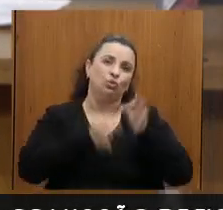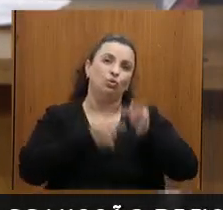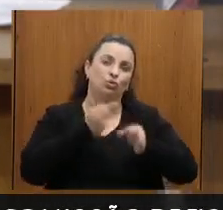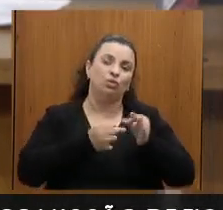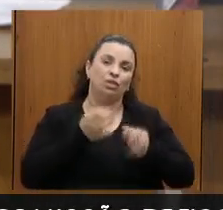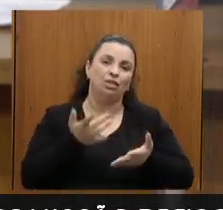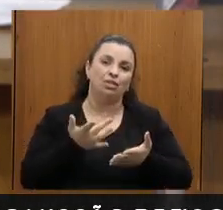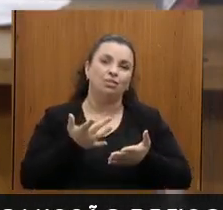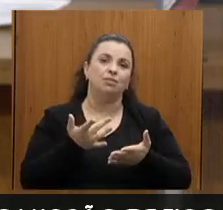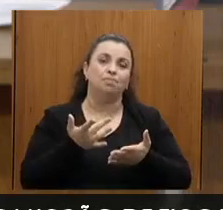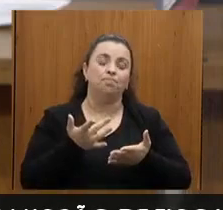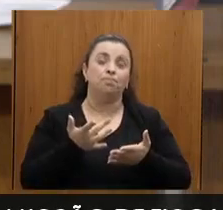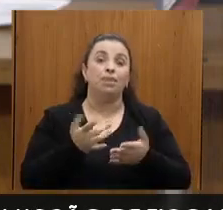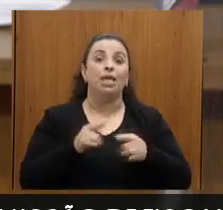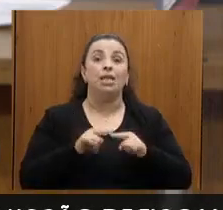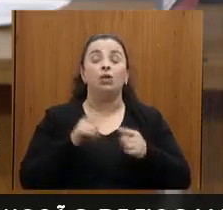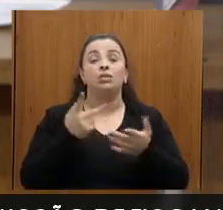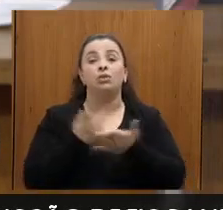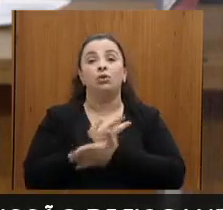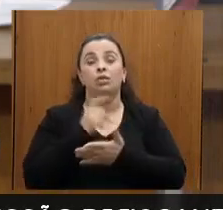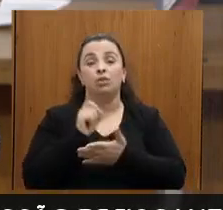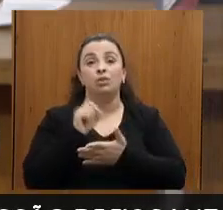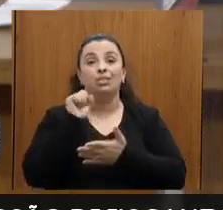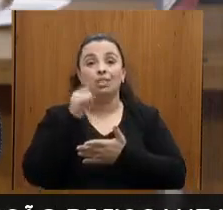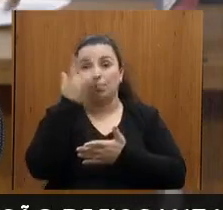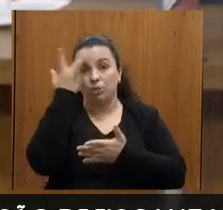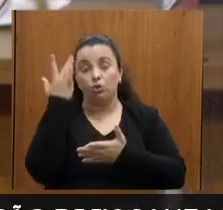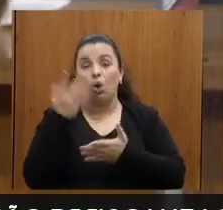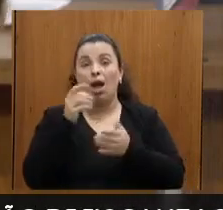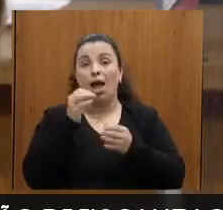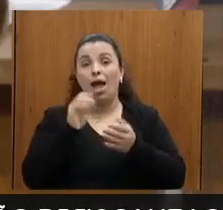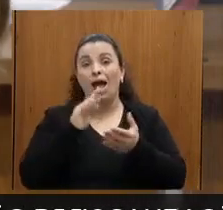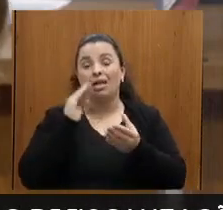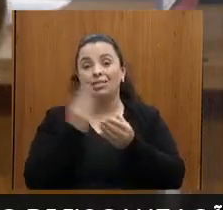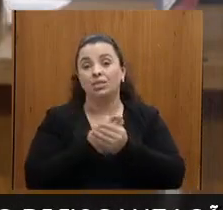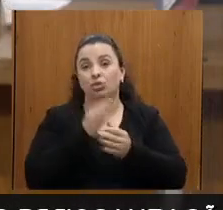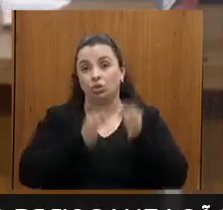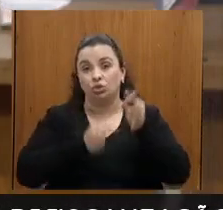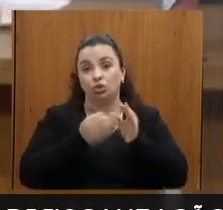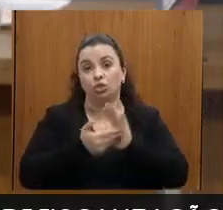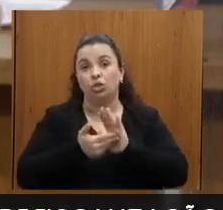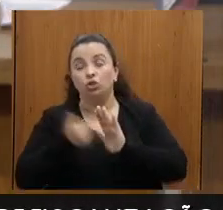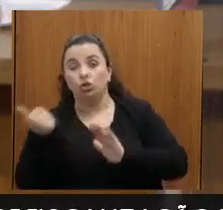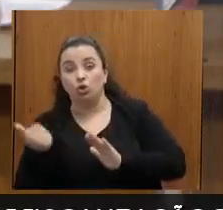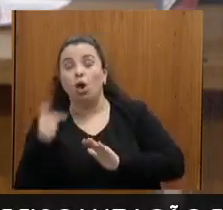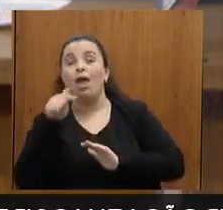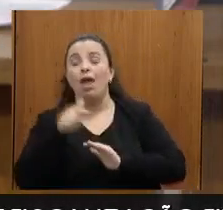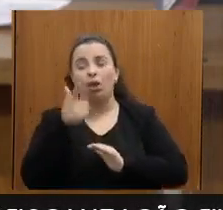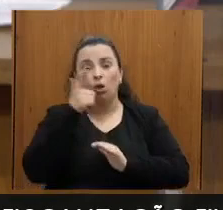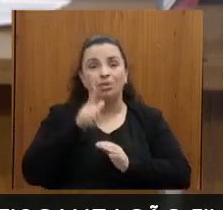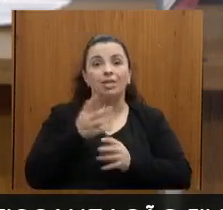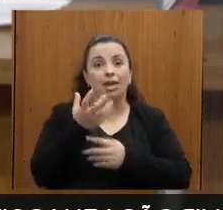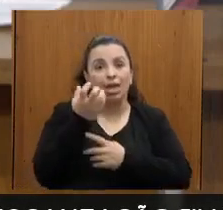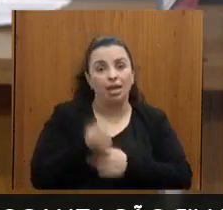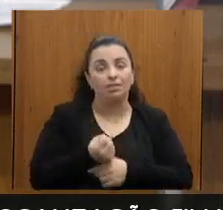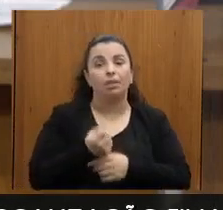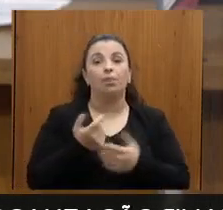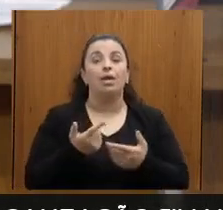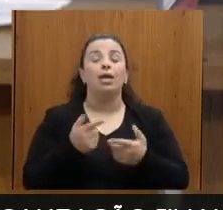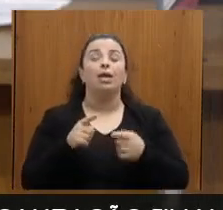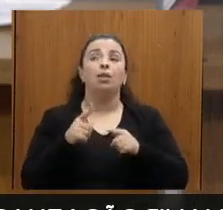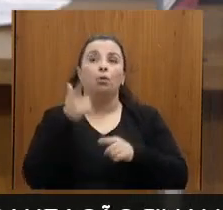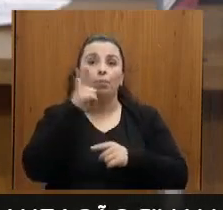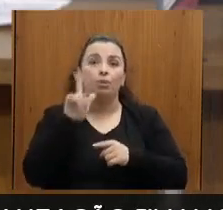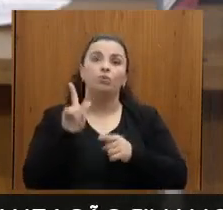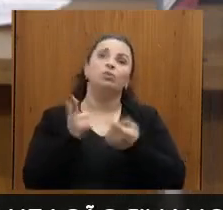basicamente, vão ser pagos quem retirou as ações na Justiça e que já estava na data até o último pagamento. Então, para maximizar os pagamentos